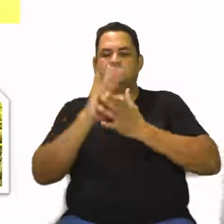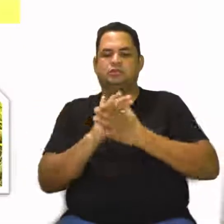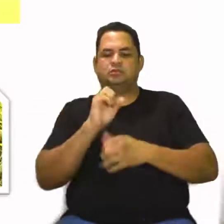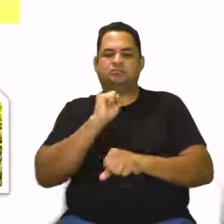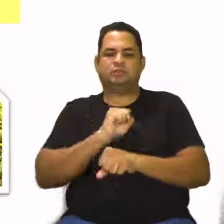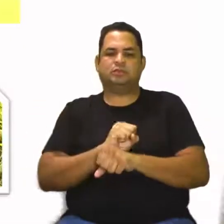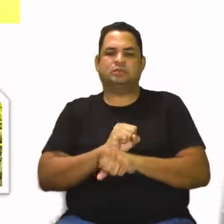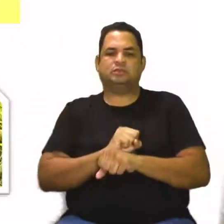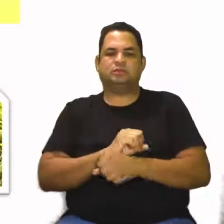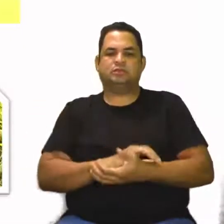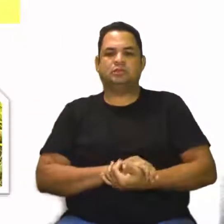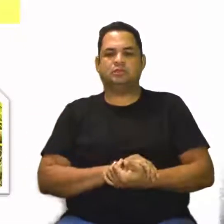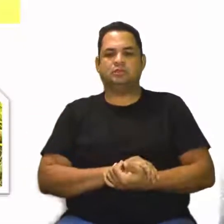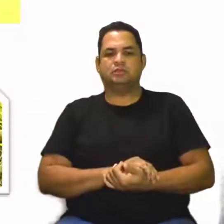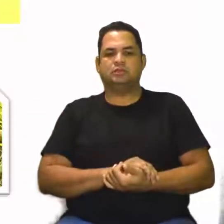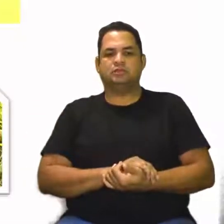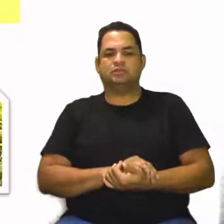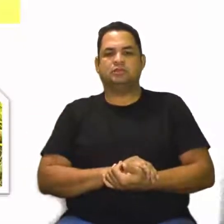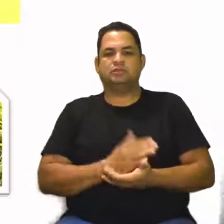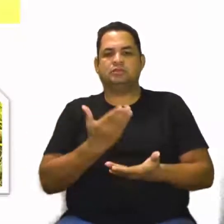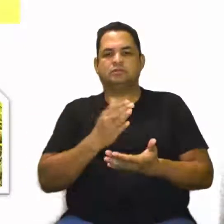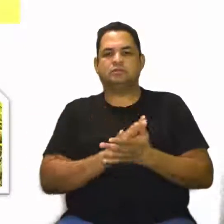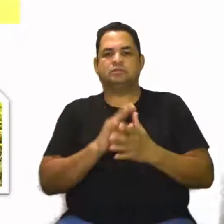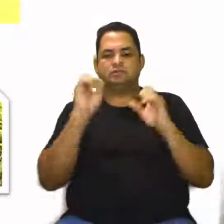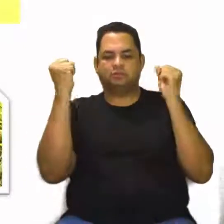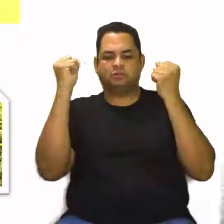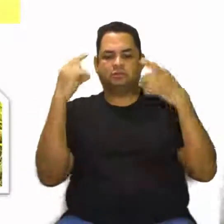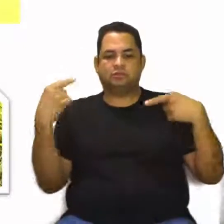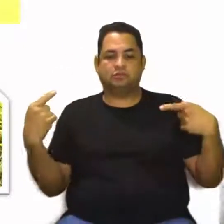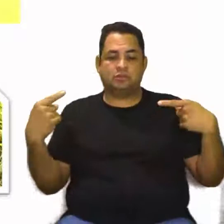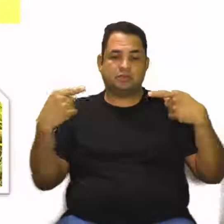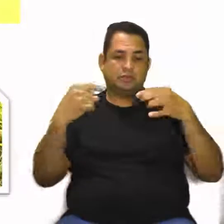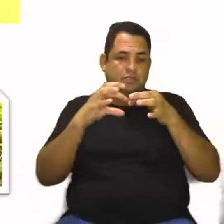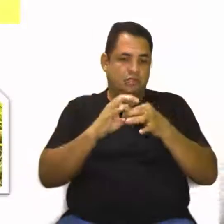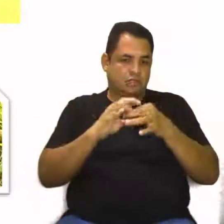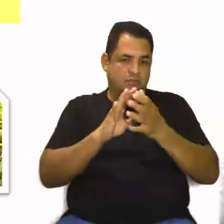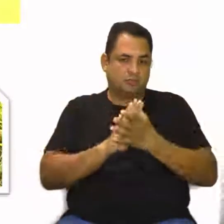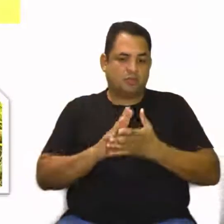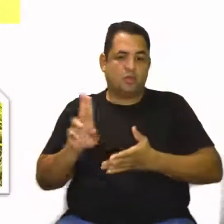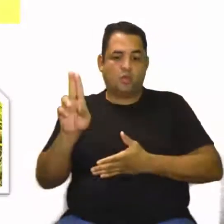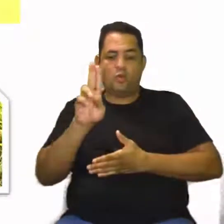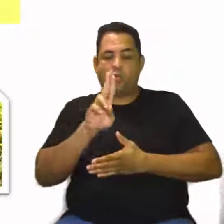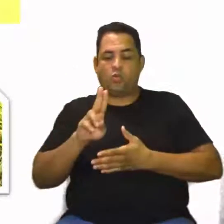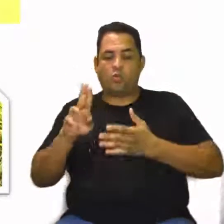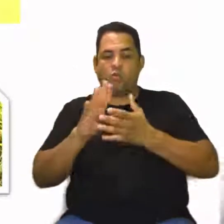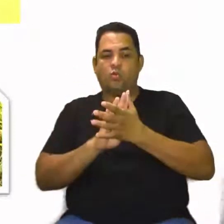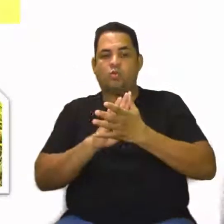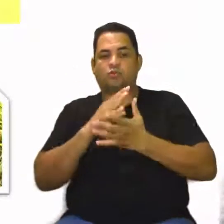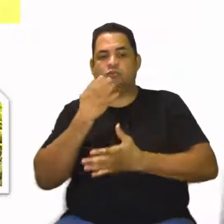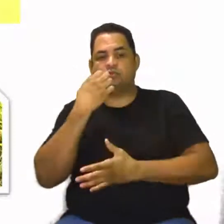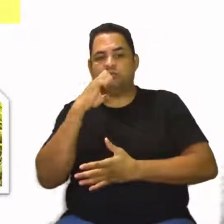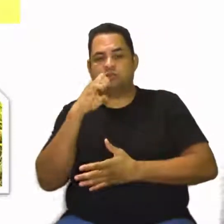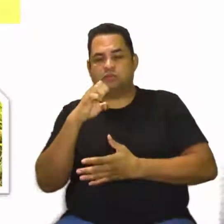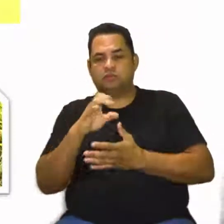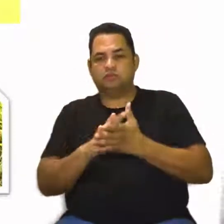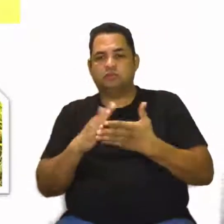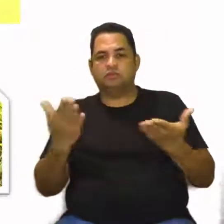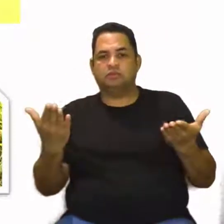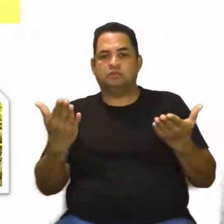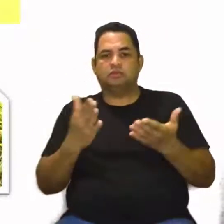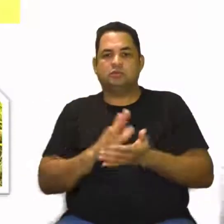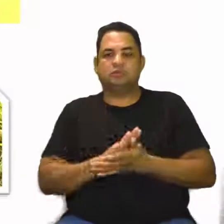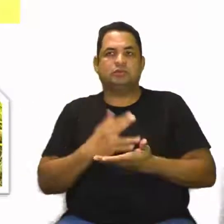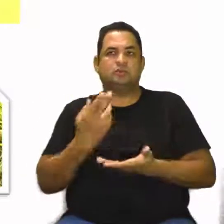de repouso. Perfeito. Então, a atividade física está associada aí com gasto de energia, numa situação que você não